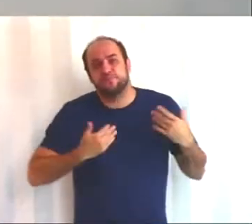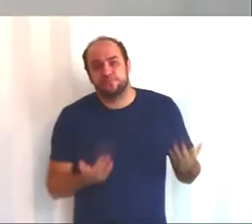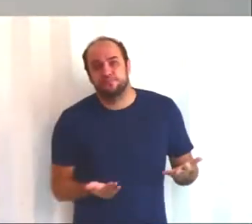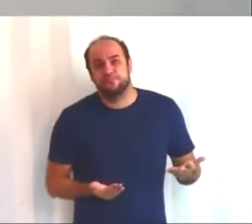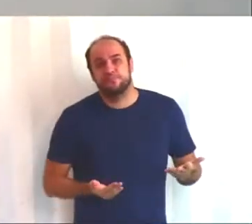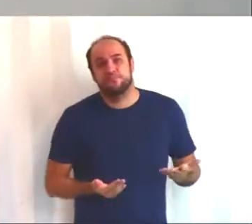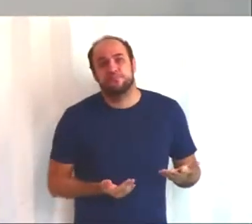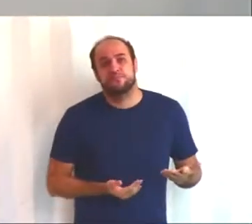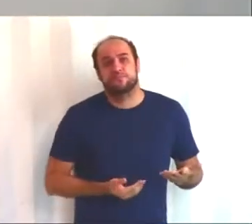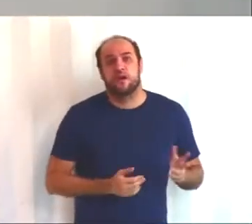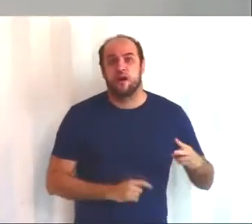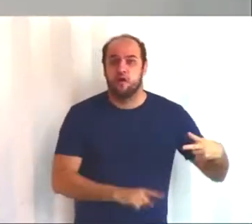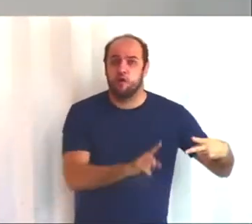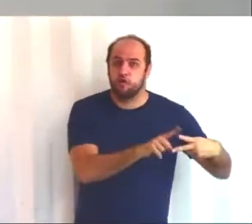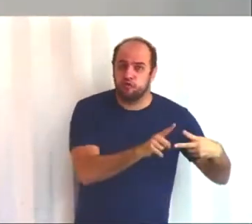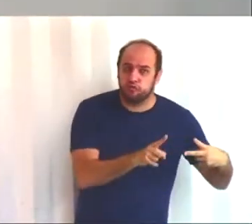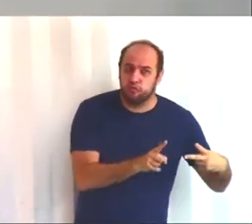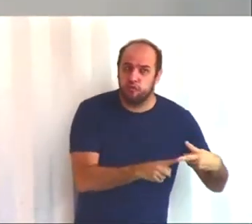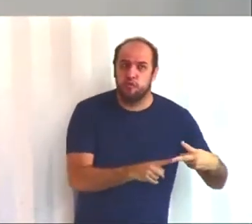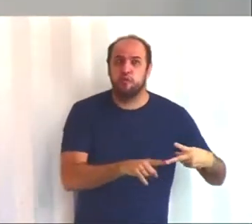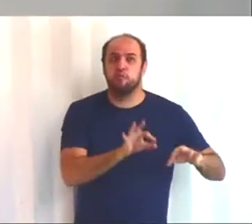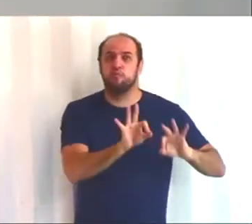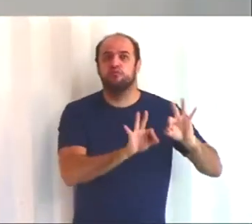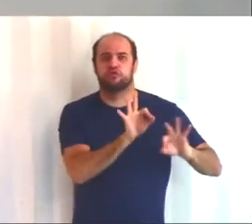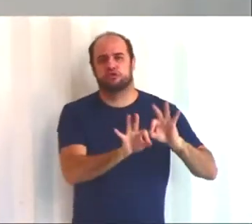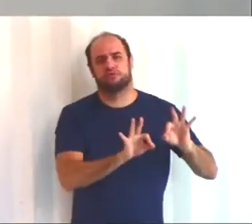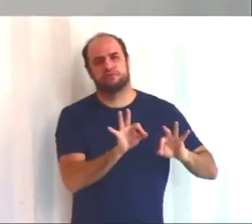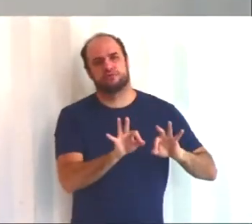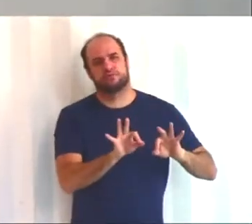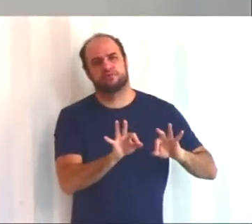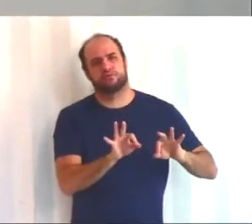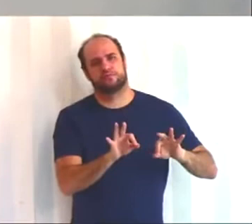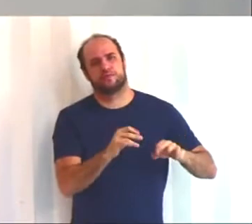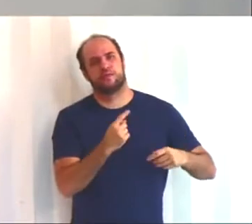duas causas da indignação de Deus